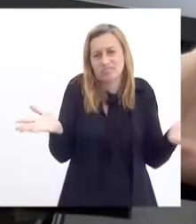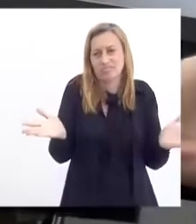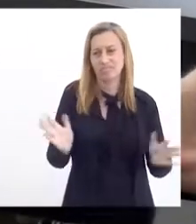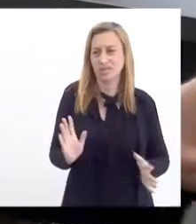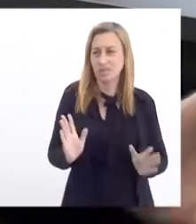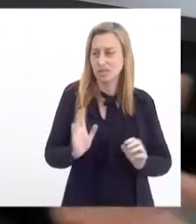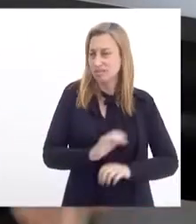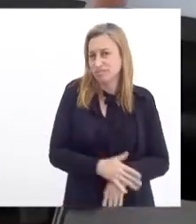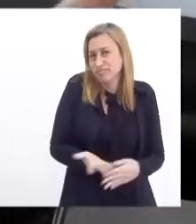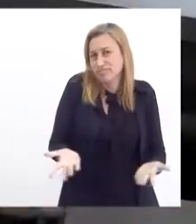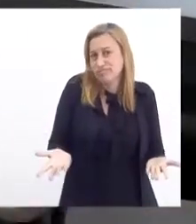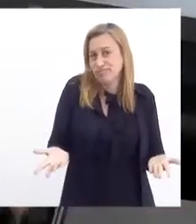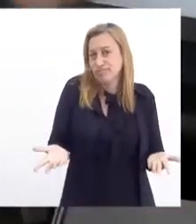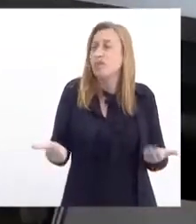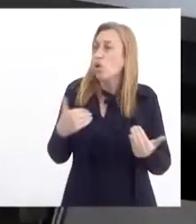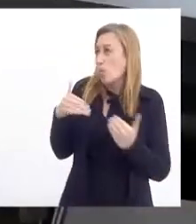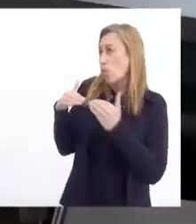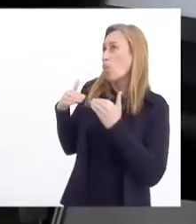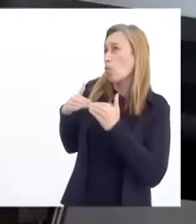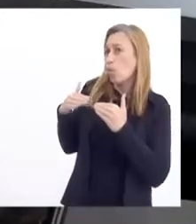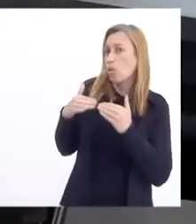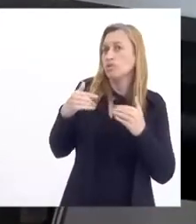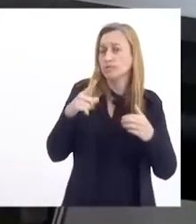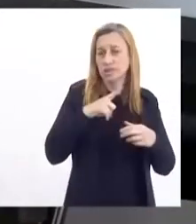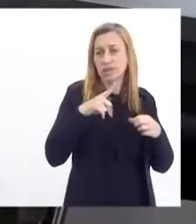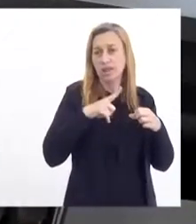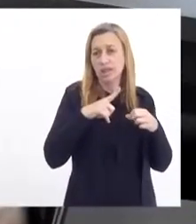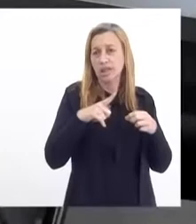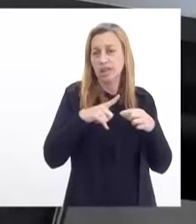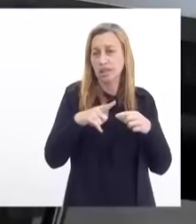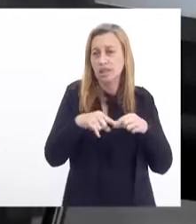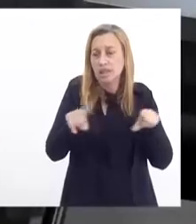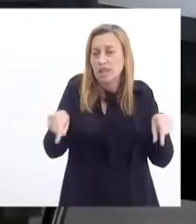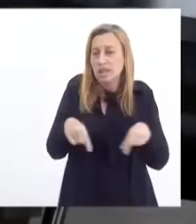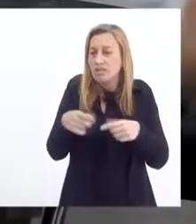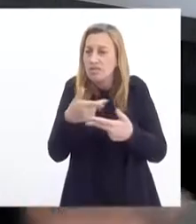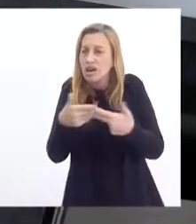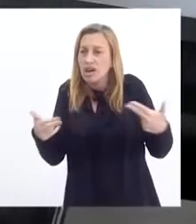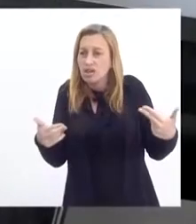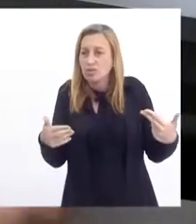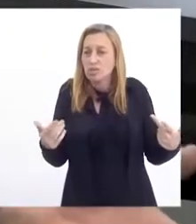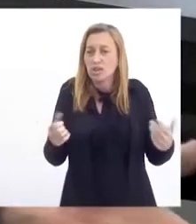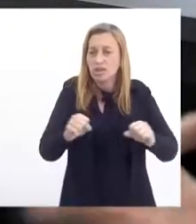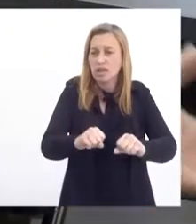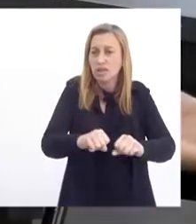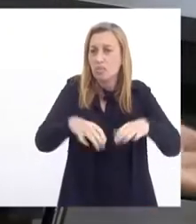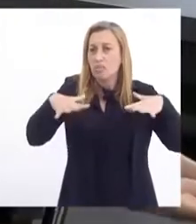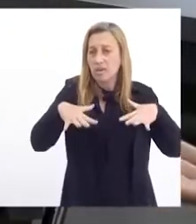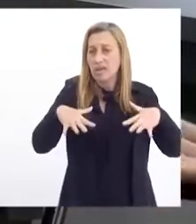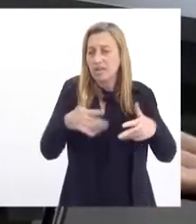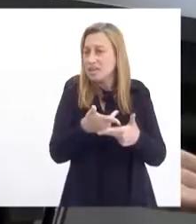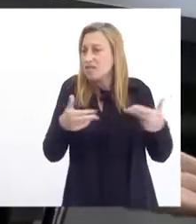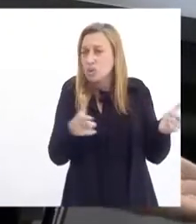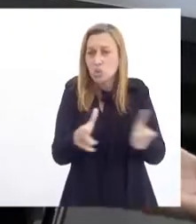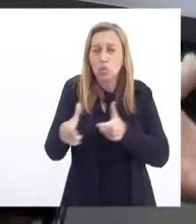Pode fazer aqui também, Márcio. Tem auditório no 18, tem não sei o quê, tem plenário, tem espaço aqui, não, senão, pô...